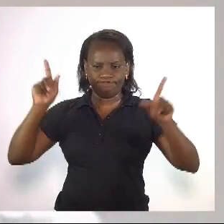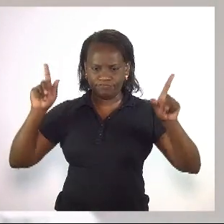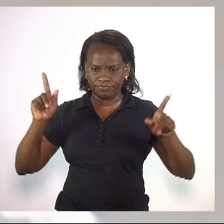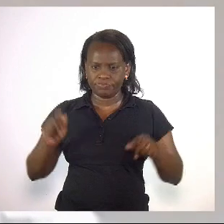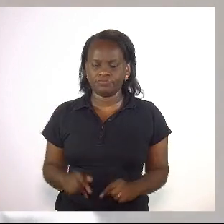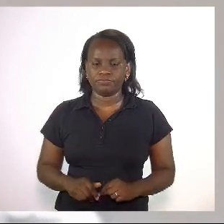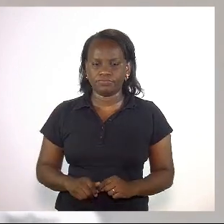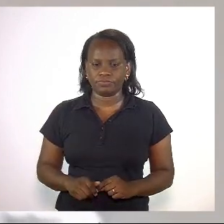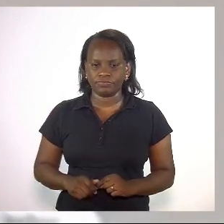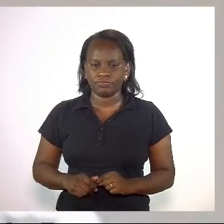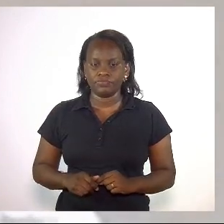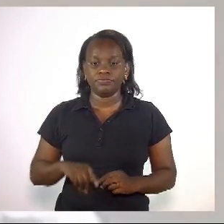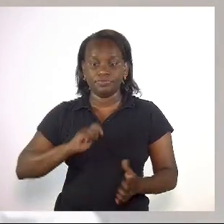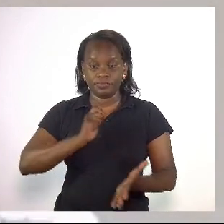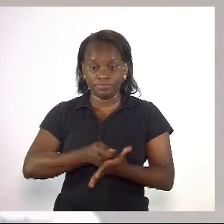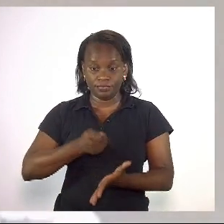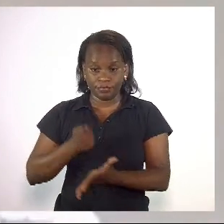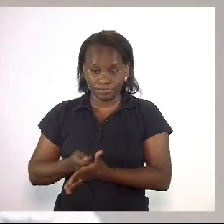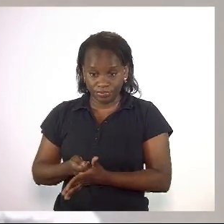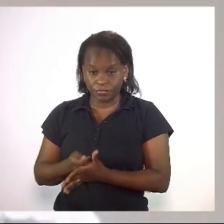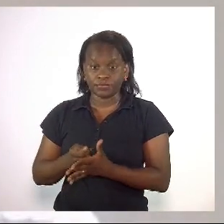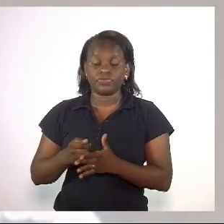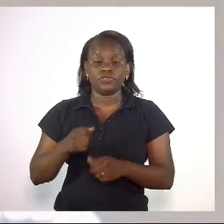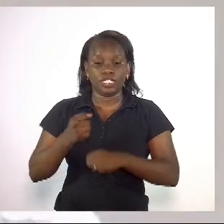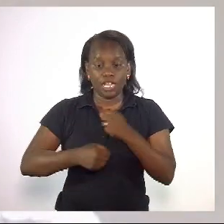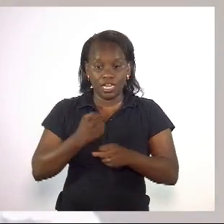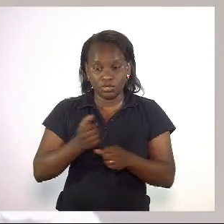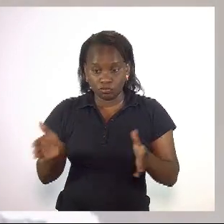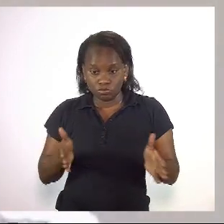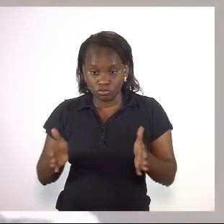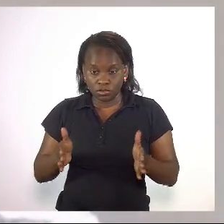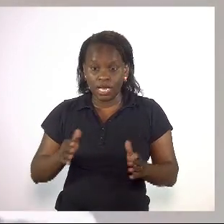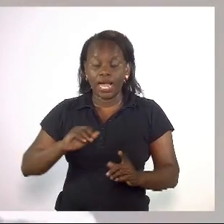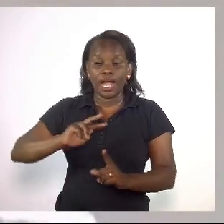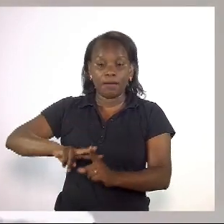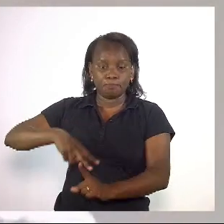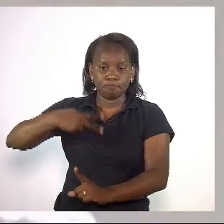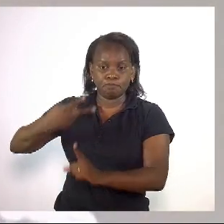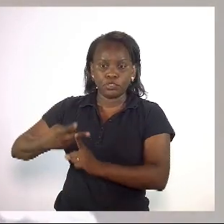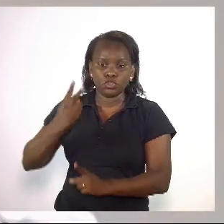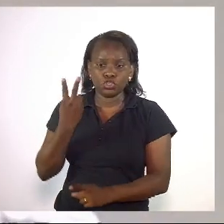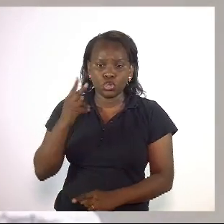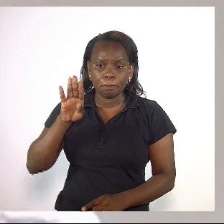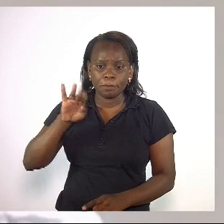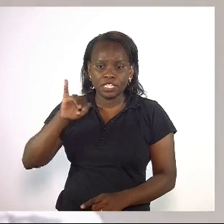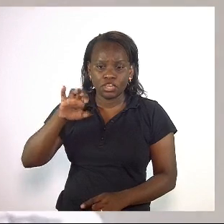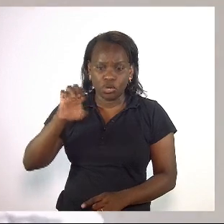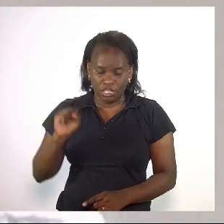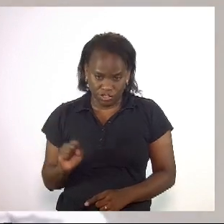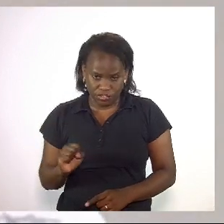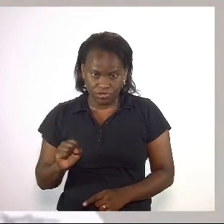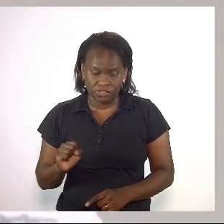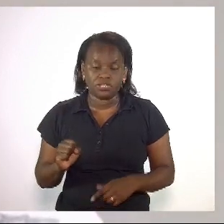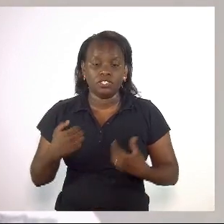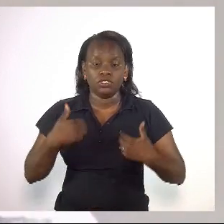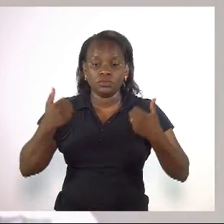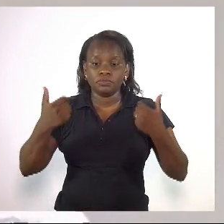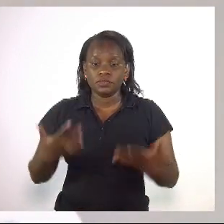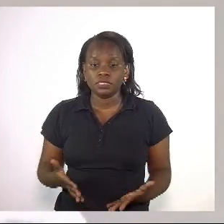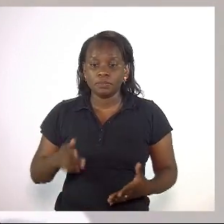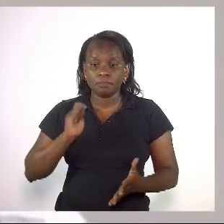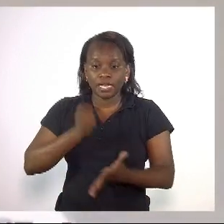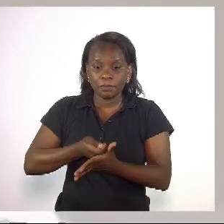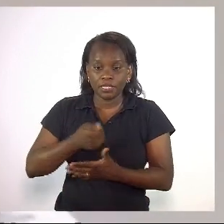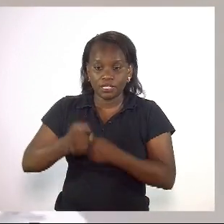tendência. O pagamento no exercício aumenta quase em 2 bilhões de reais. Né? E o que eu chamo de pagamento de